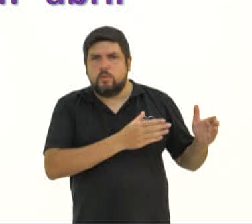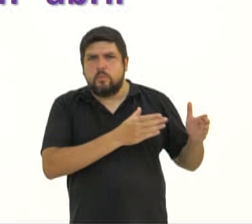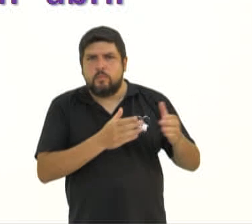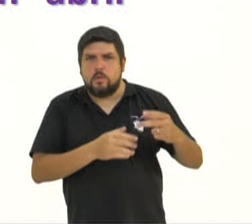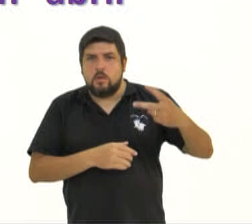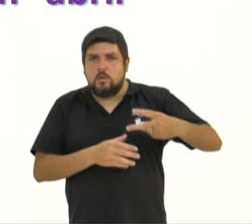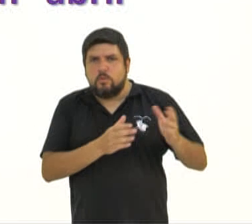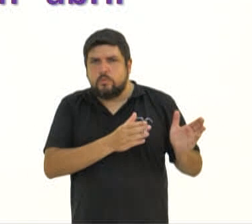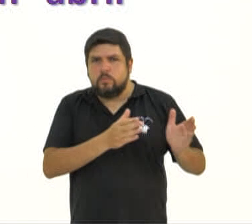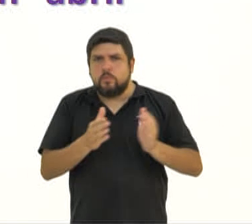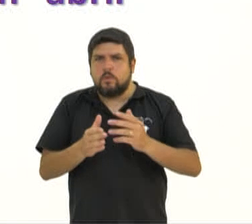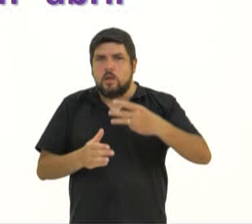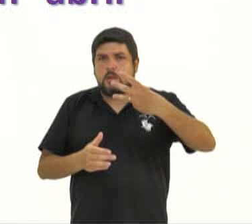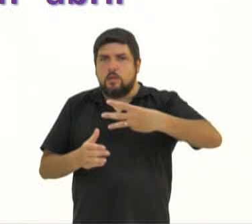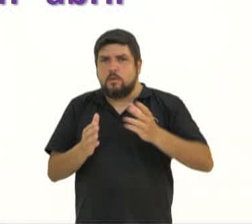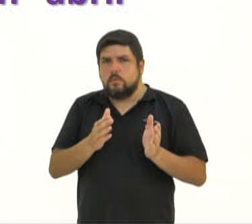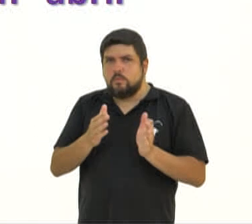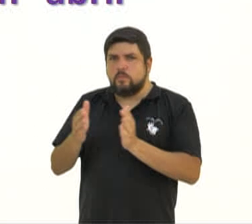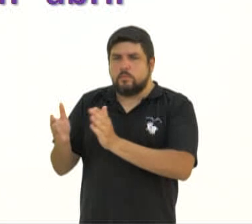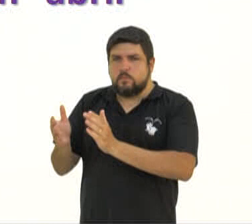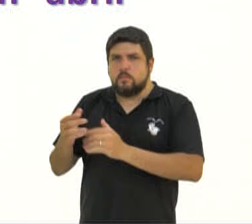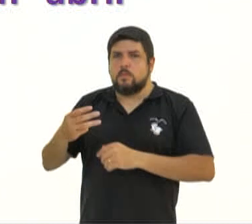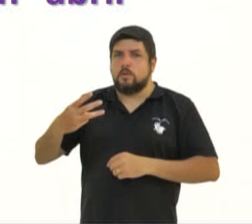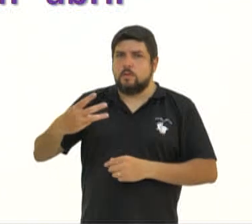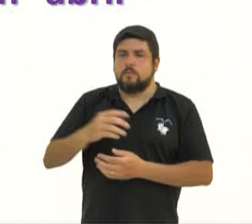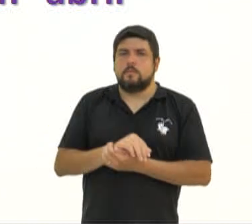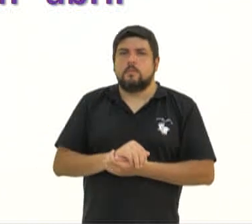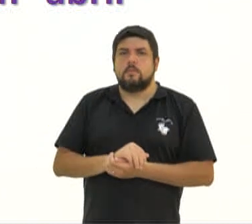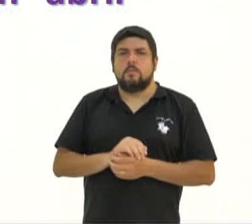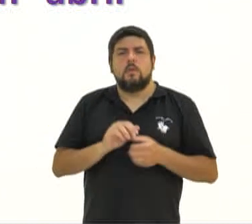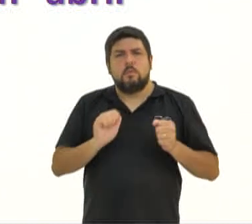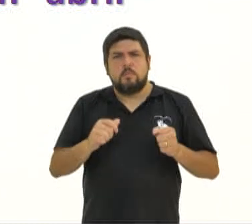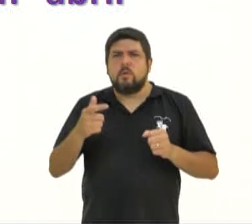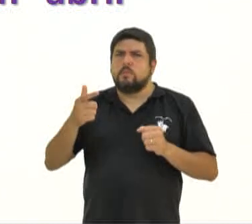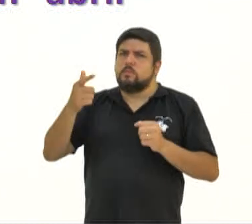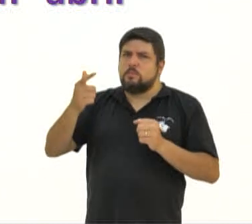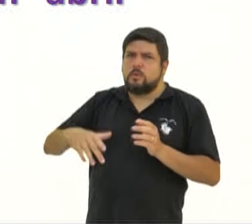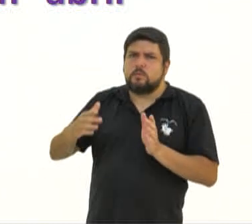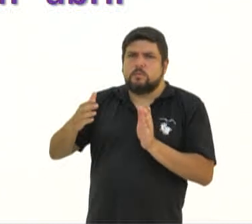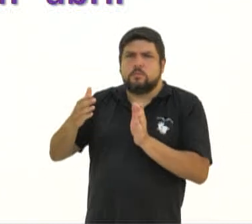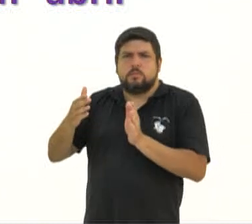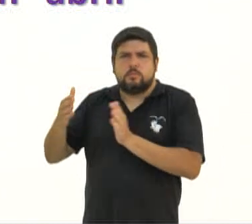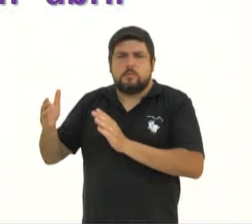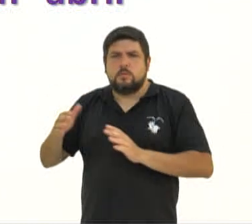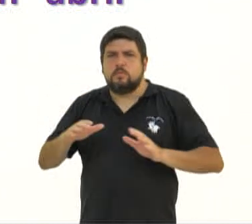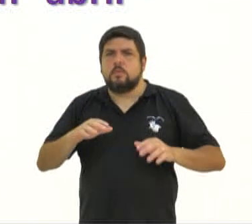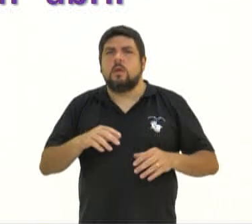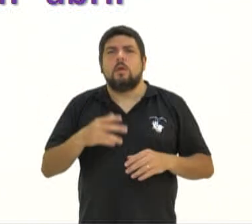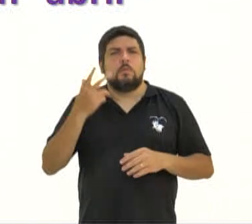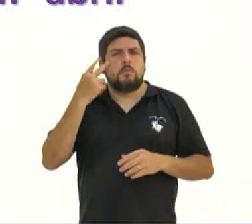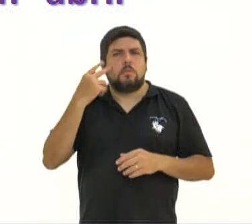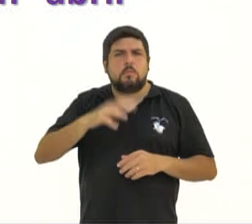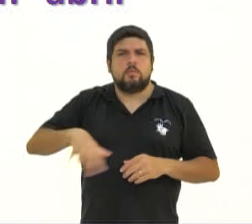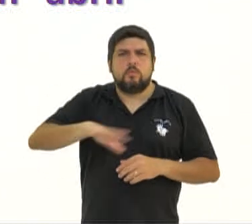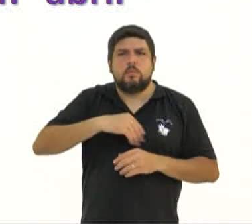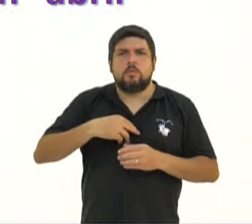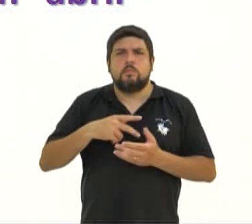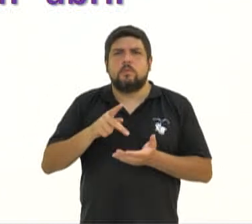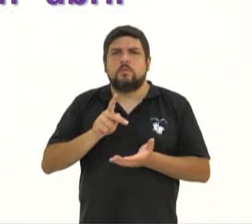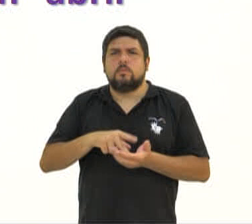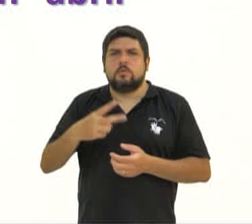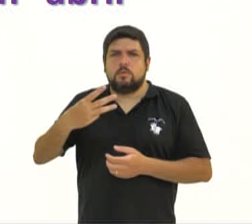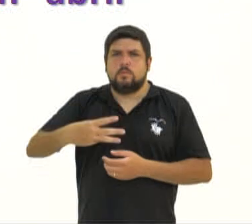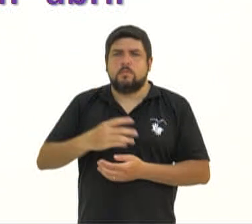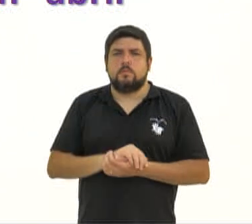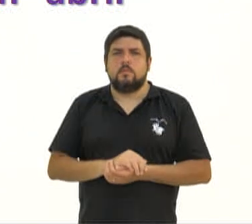para que não haja empate, né, então 3 games, pode ser mais, dependendo da competição, né, mas geralmente são 3 games. O primeiro lado